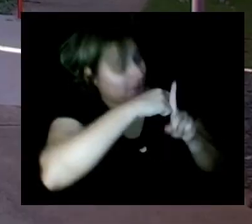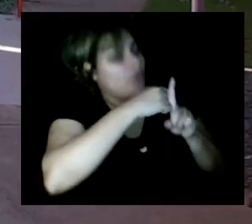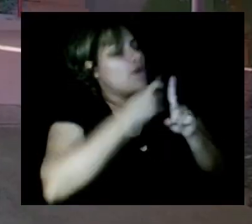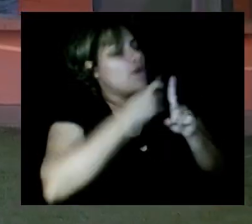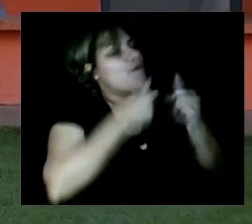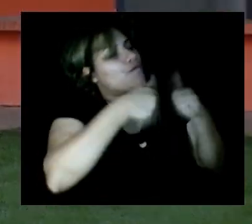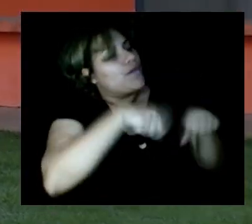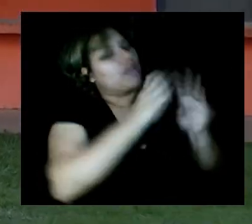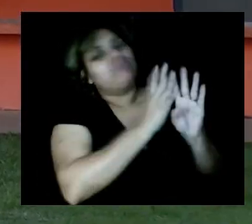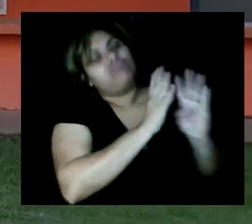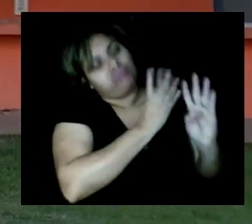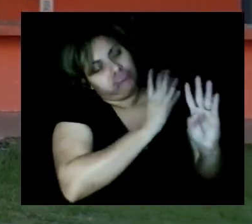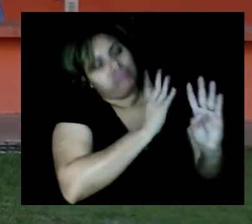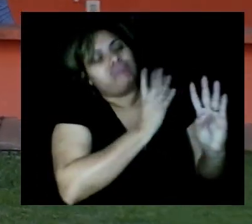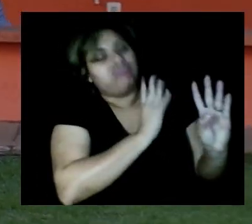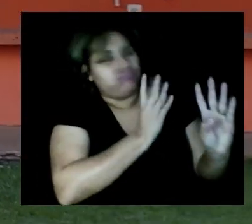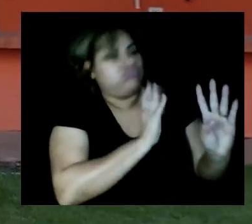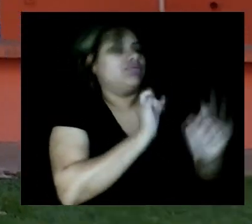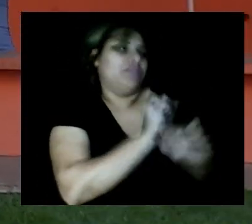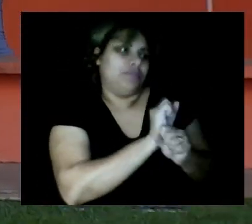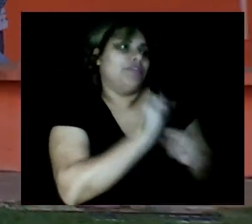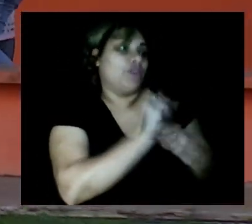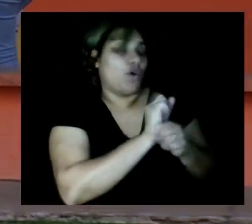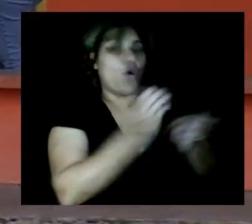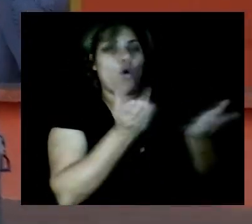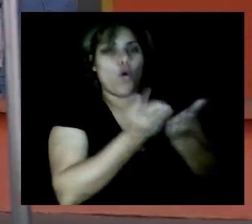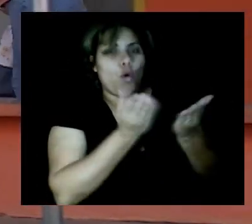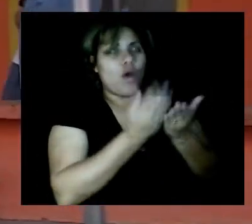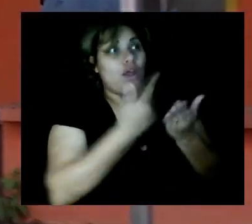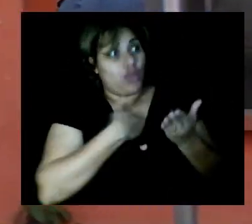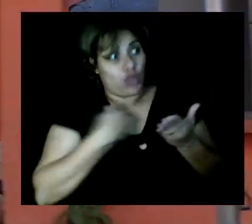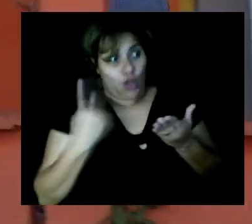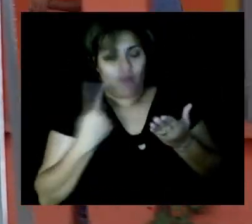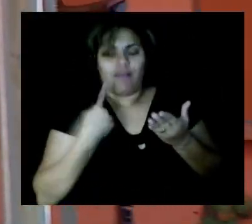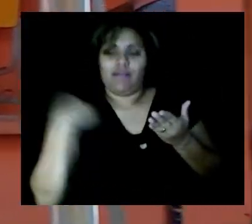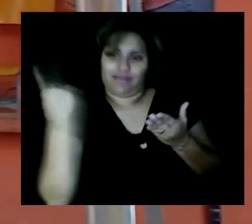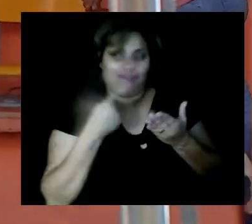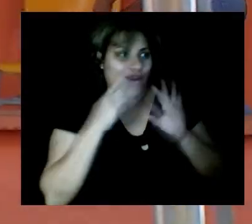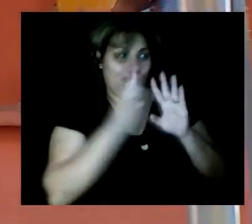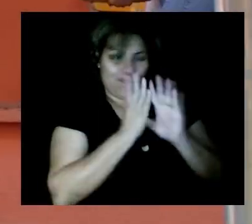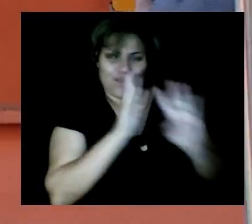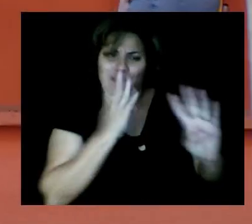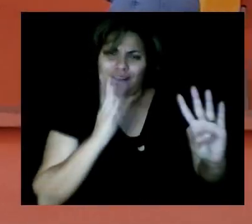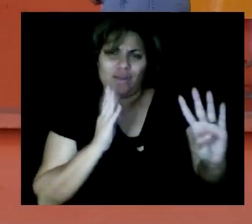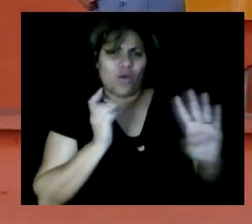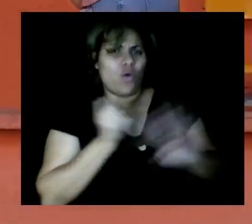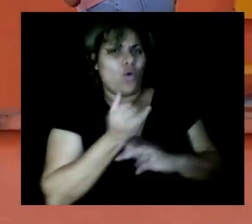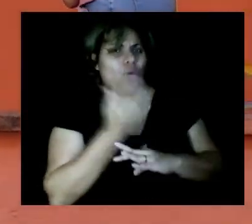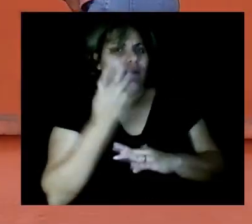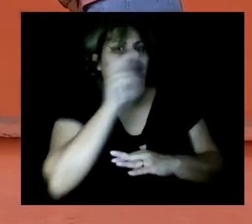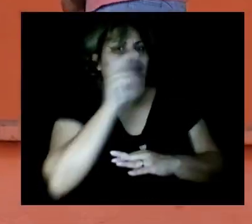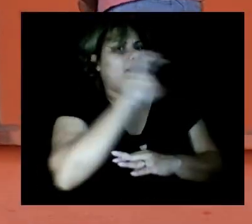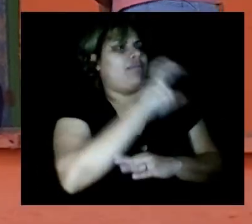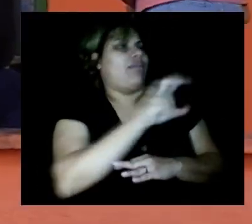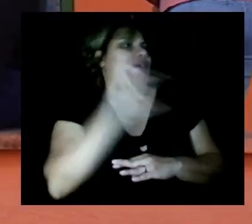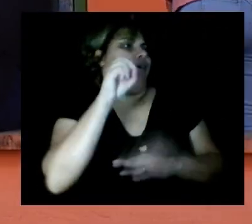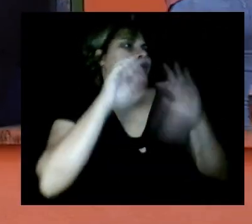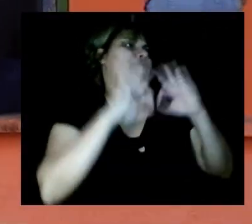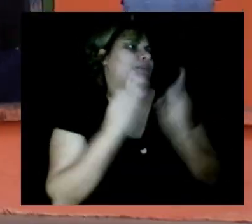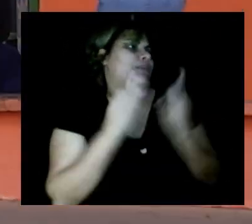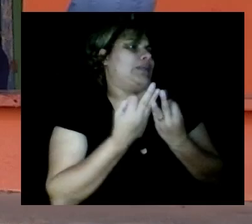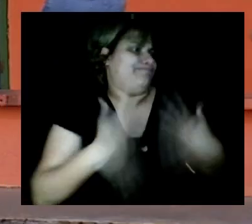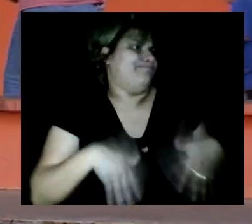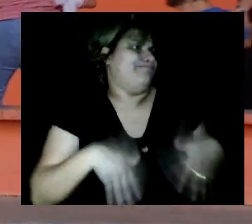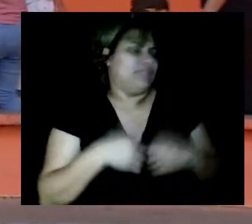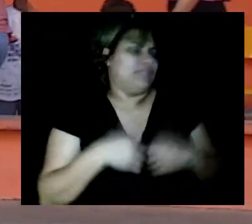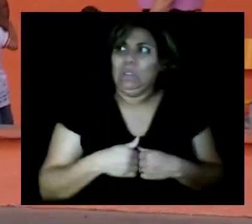espera. Hoje eu acho que a nossa fila de espera está em torno assim de umas 500 famílias. É bastante